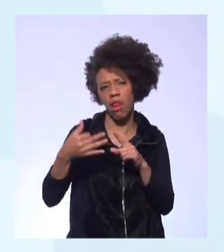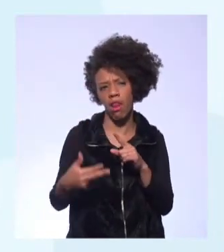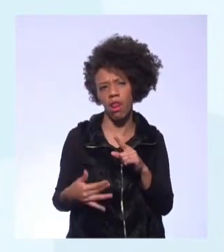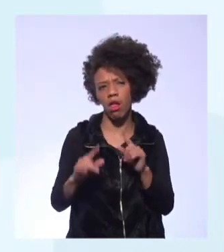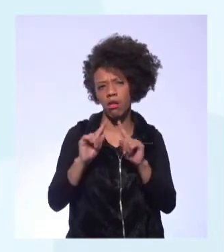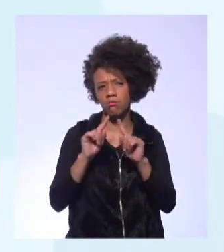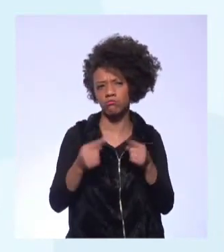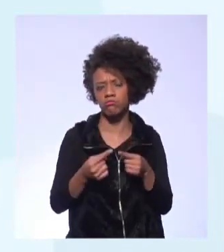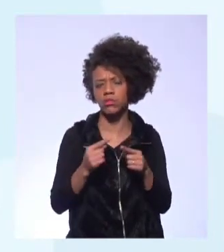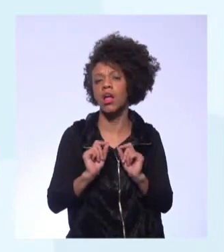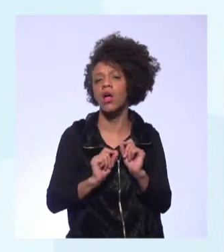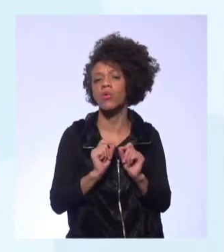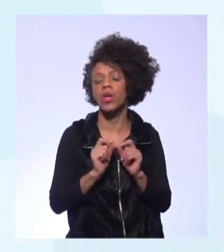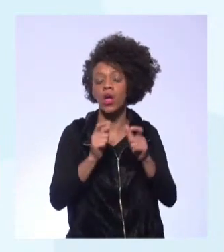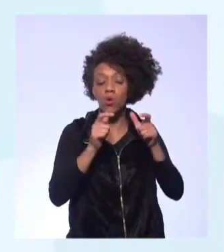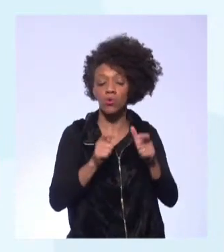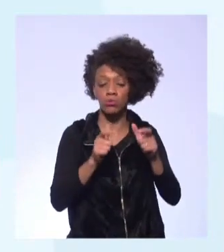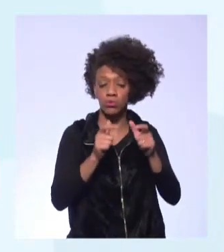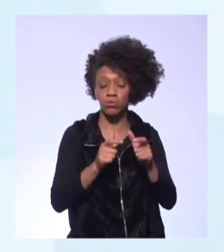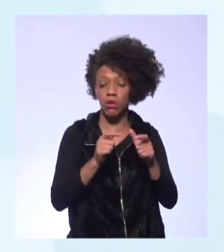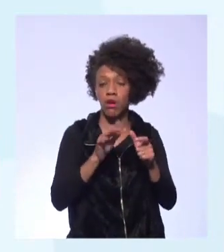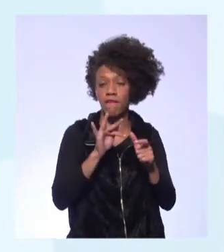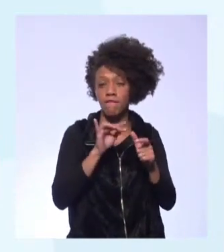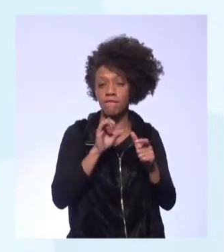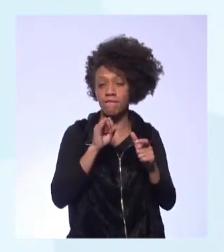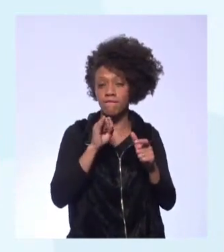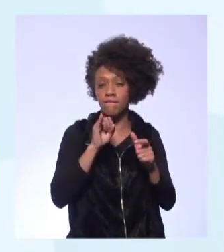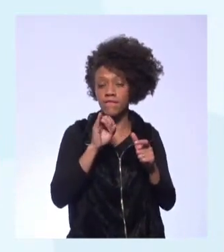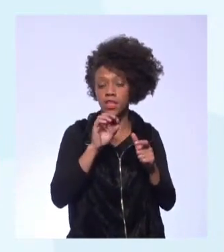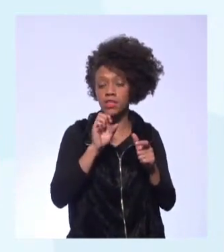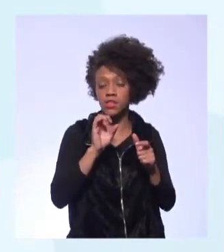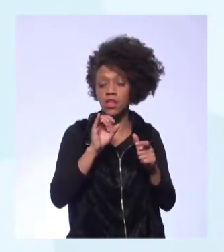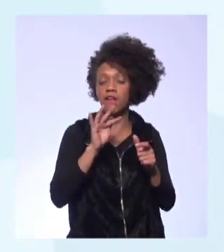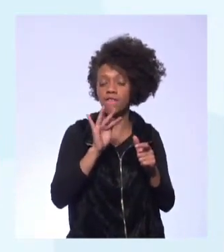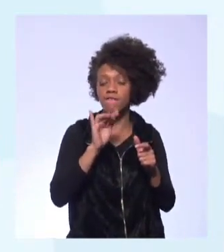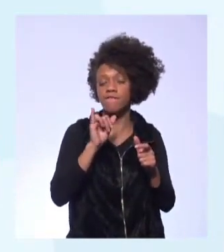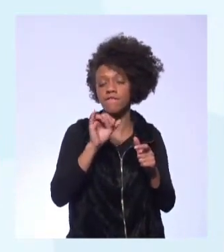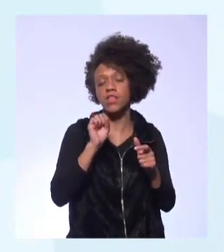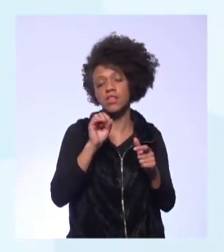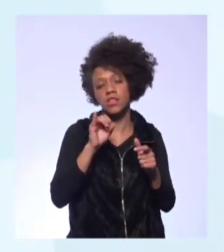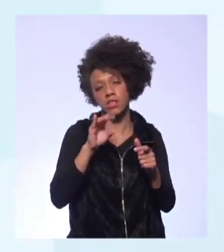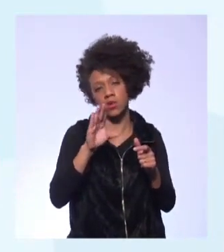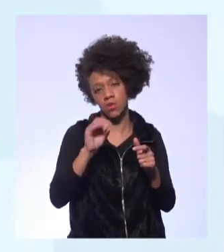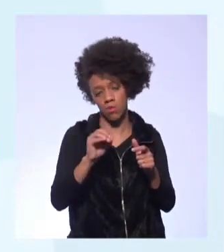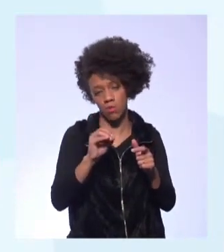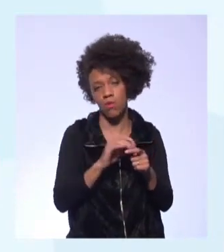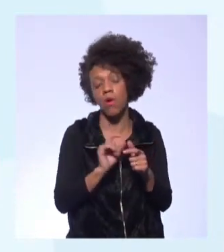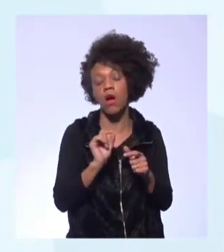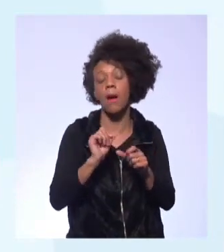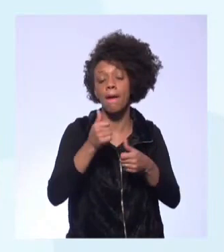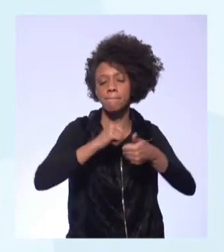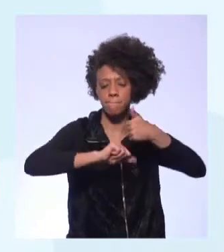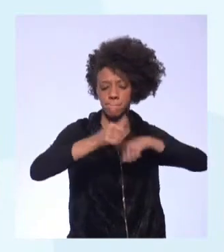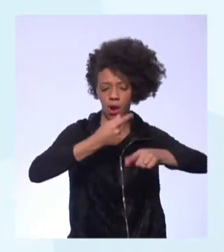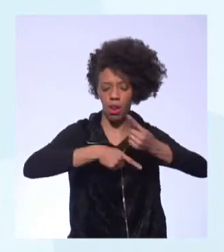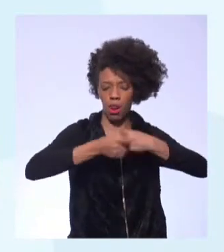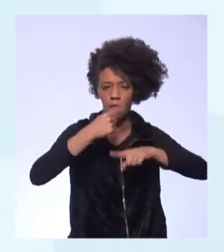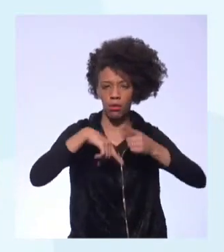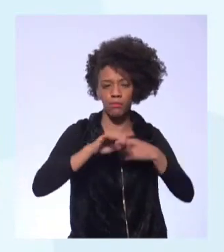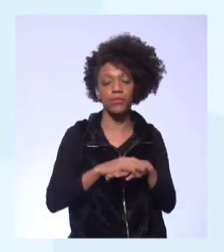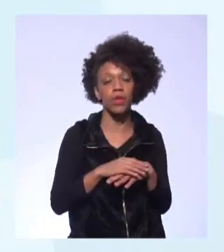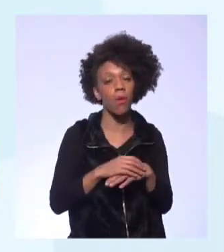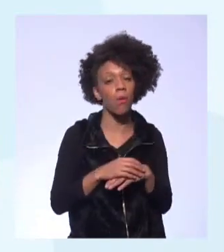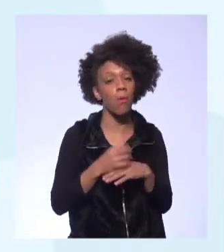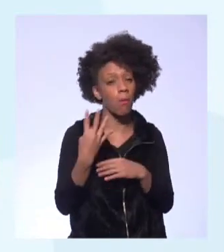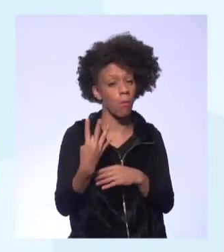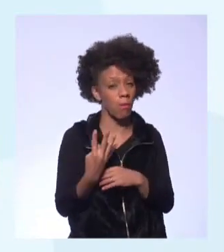estado físico do meu componente, né? Daquilo que está fazendo parte da minha reação. Então, eu tenho 4 possíveis